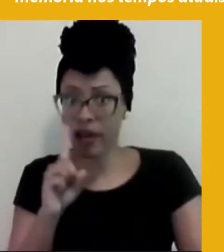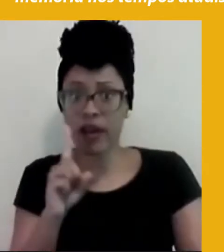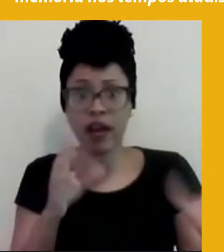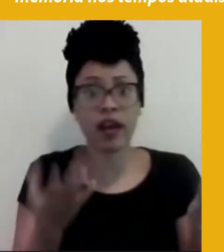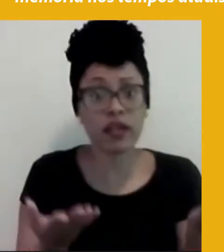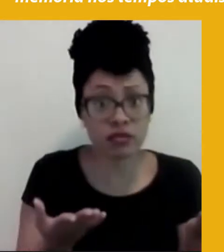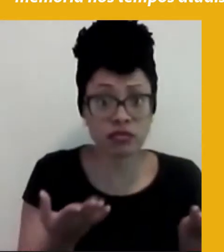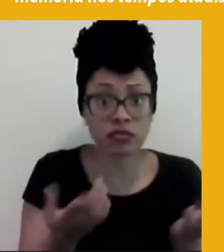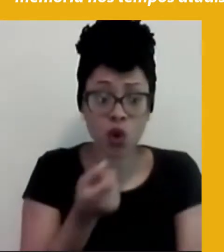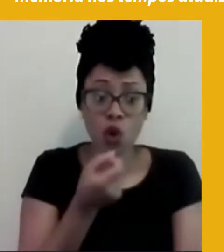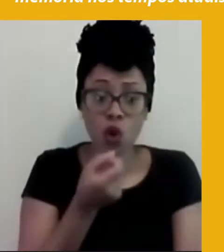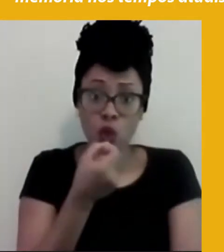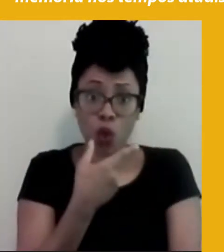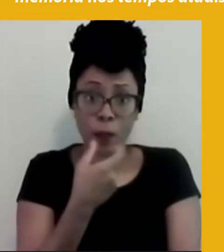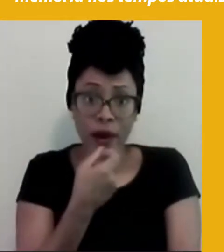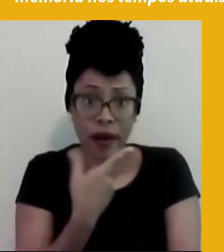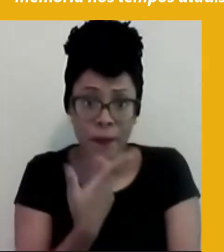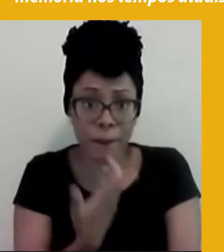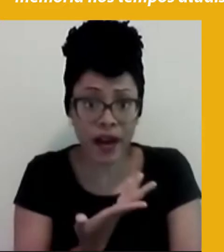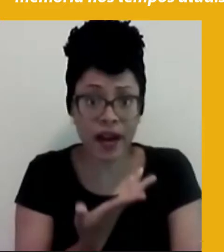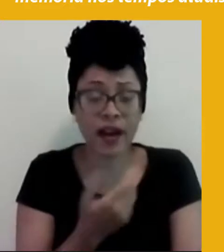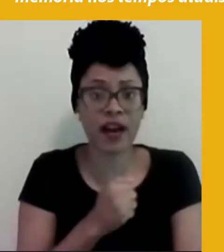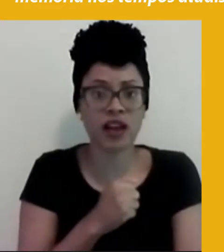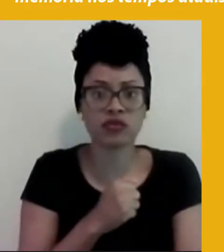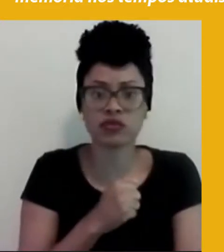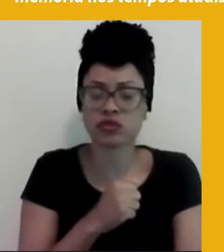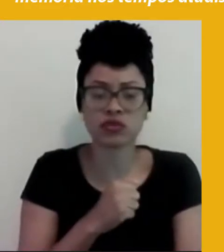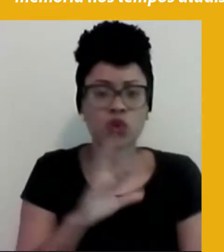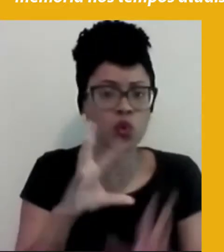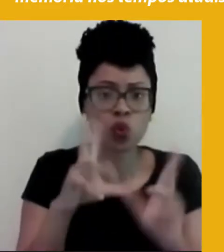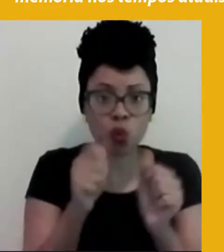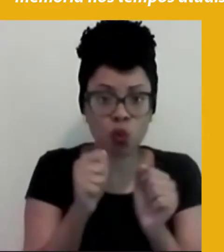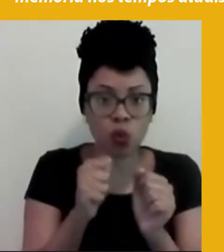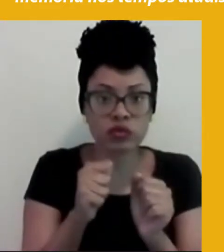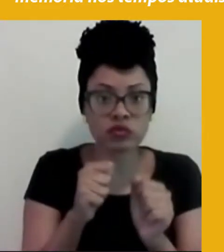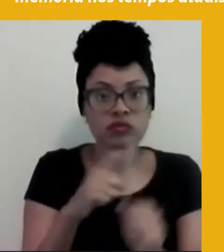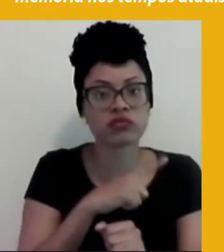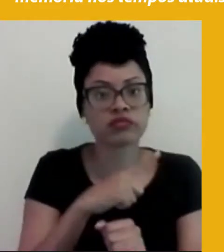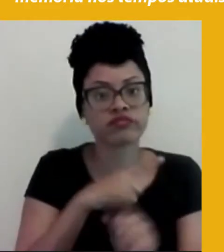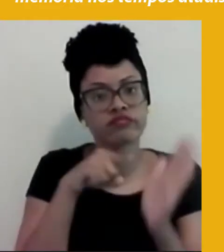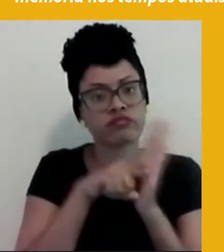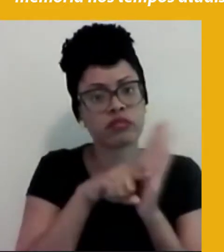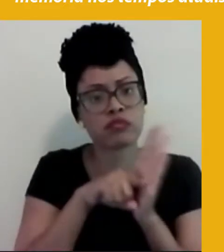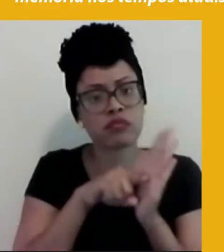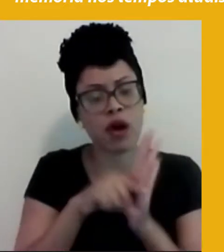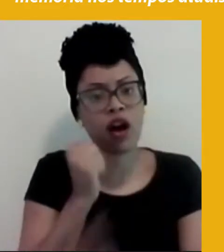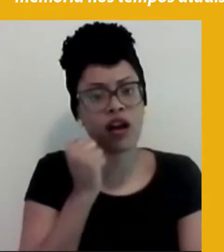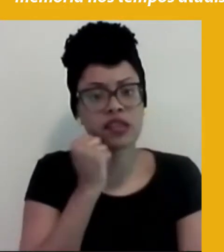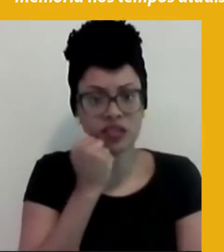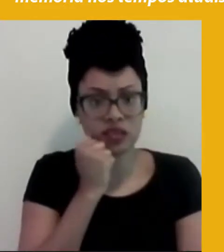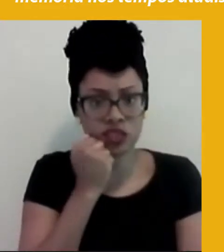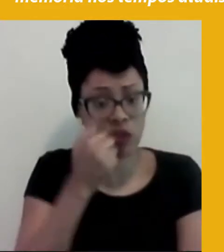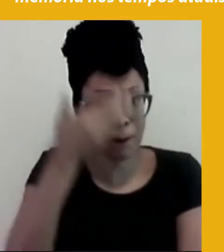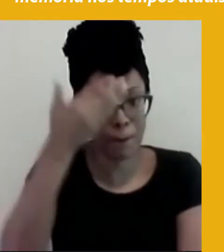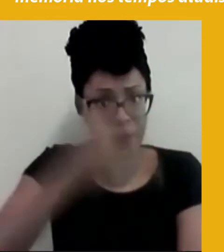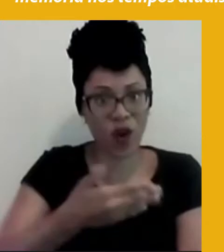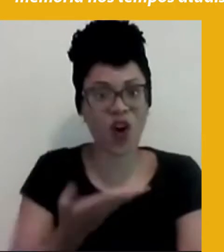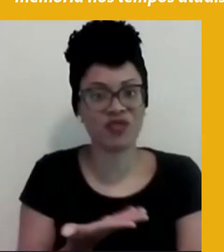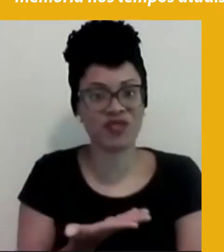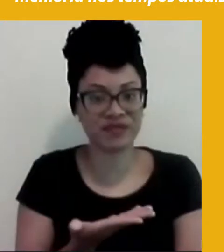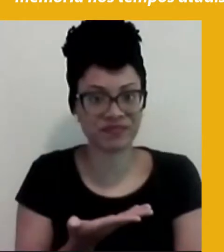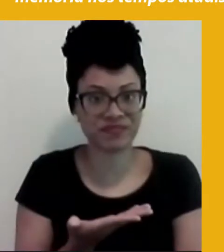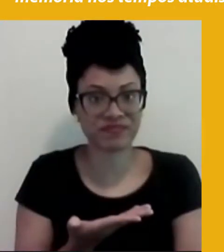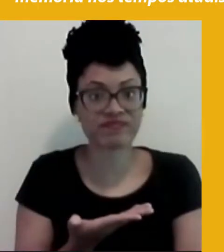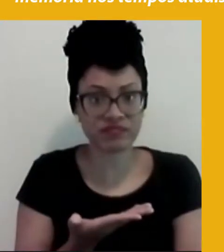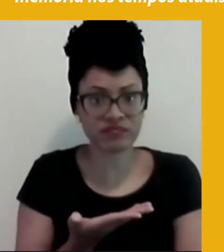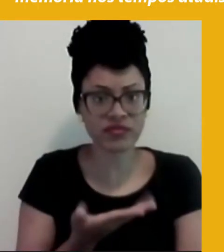remédio que sem base científica que foi recomendada pelo personagem do WhatsApp. Então,